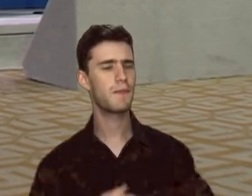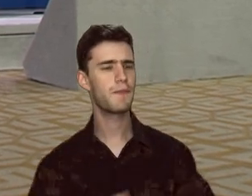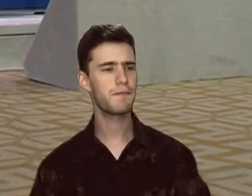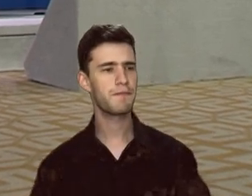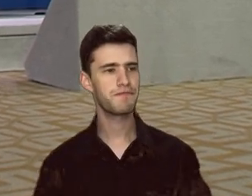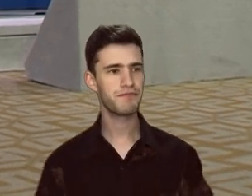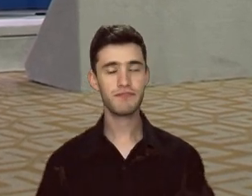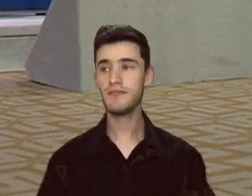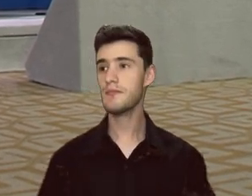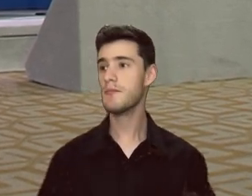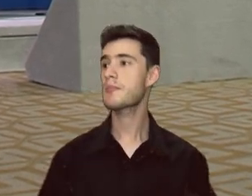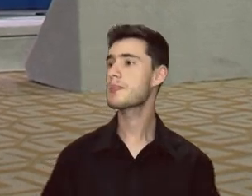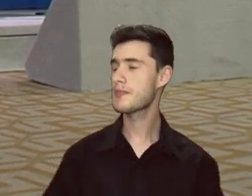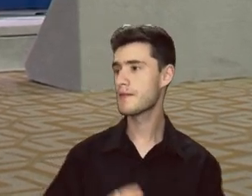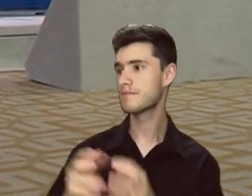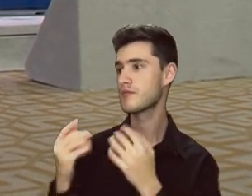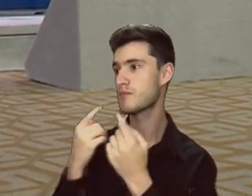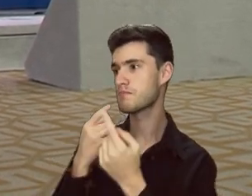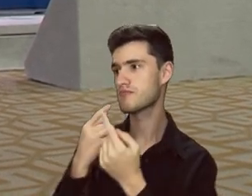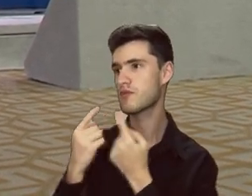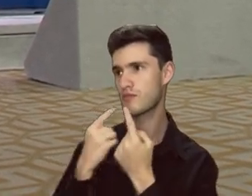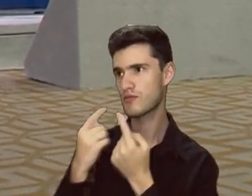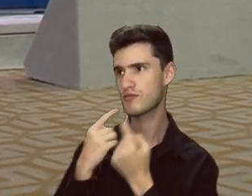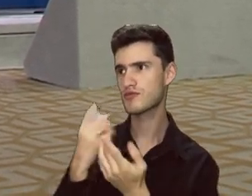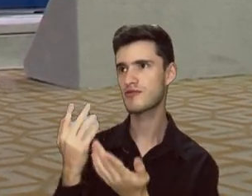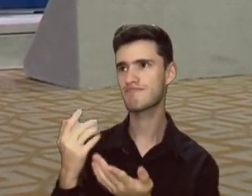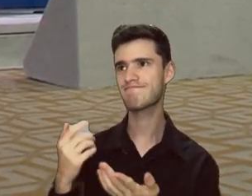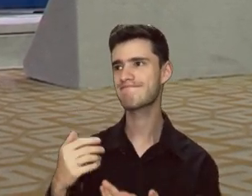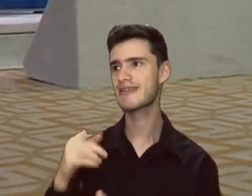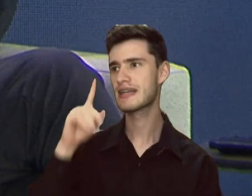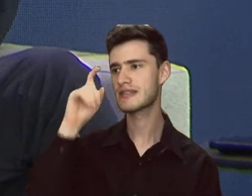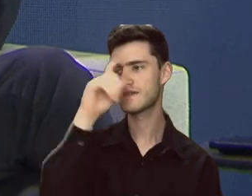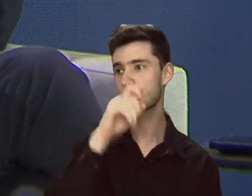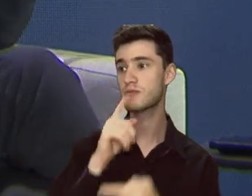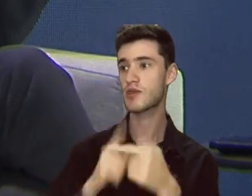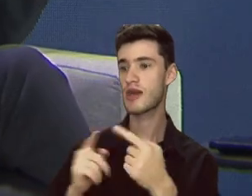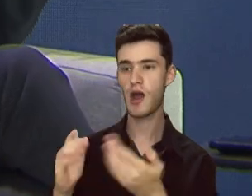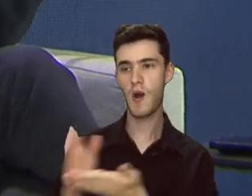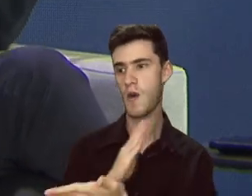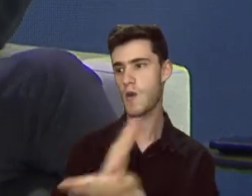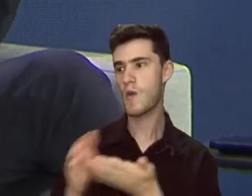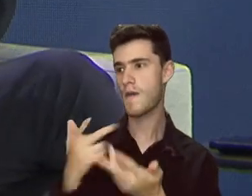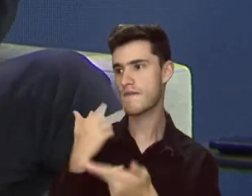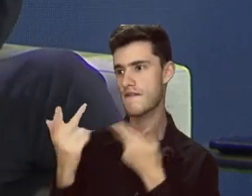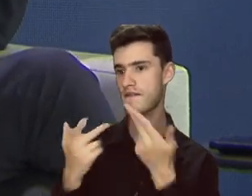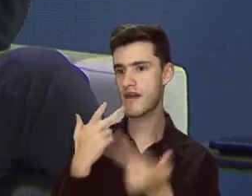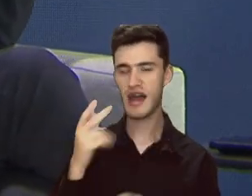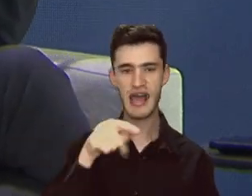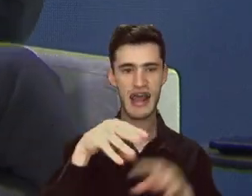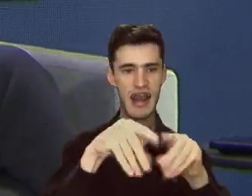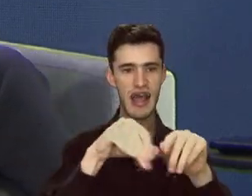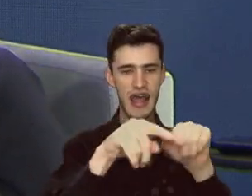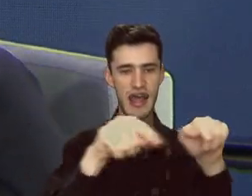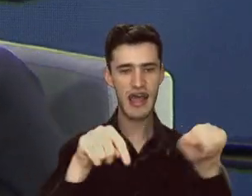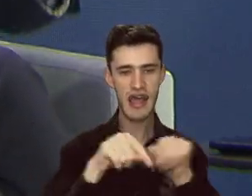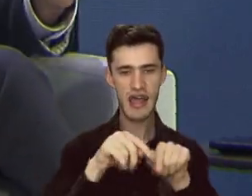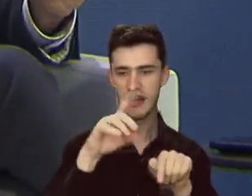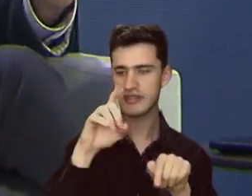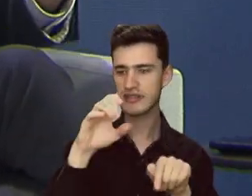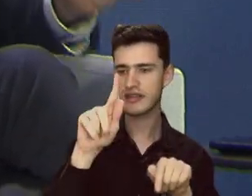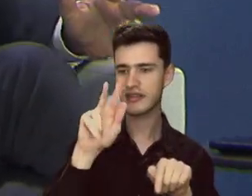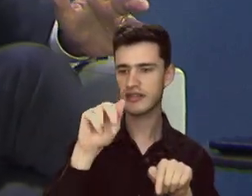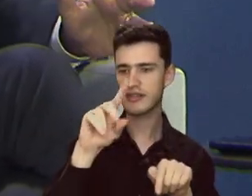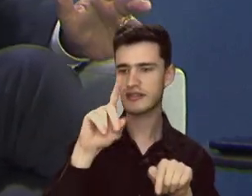acalorada porque tem gente que vai dizer olha a área degradada não é para plantar monocultura né degradada para fazer ou